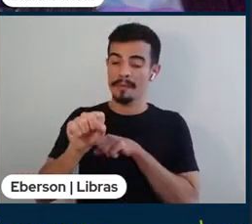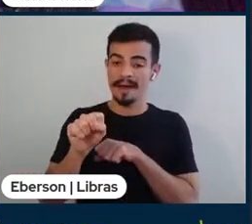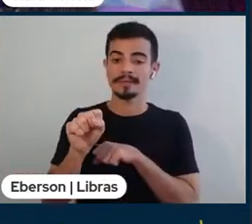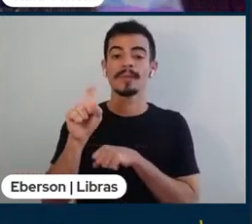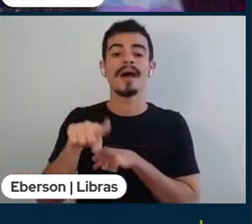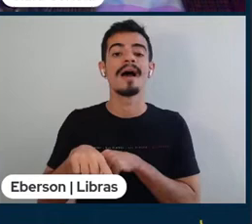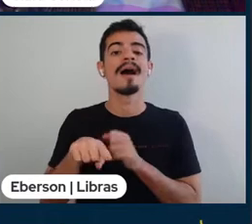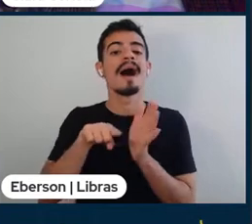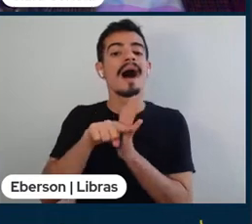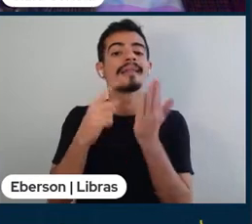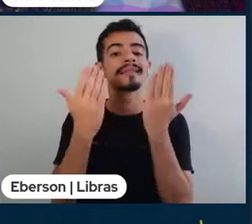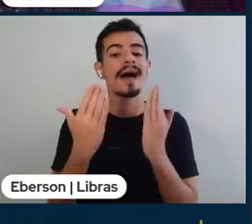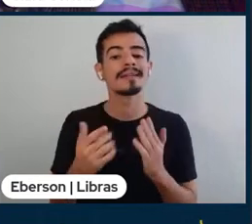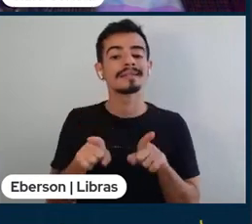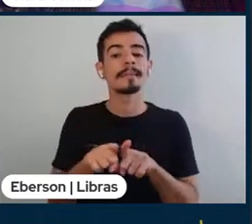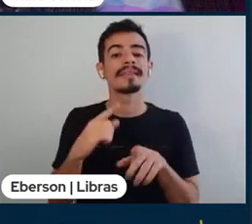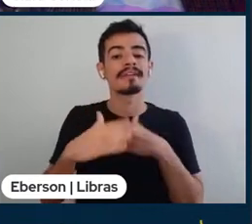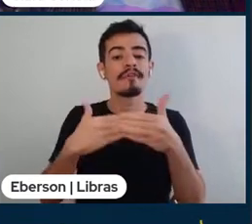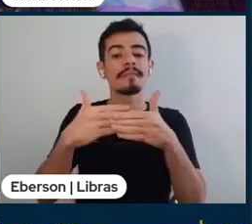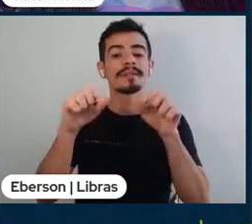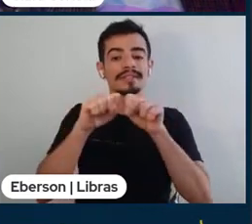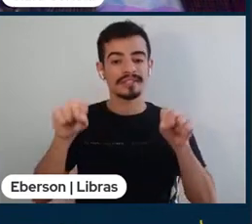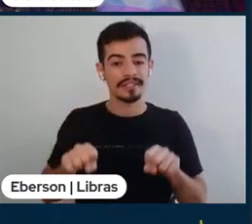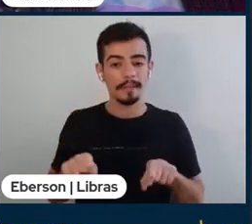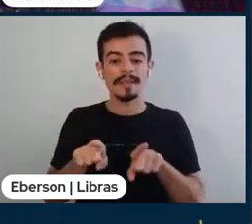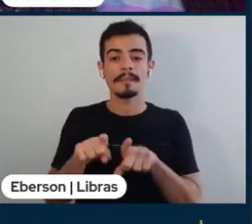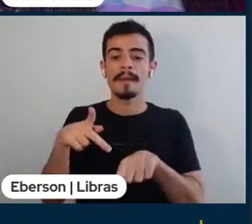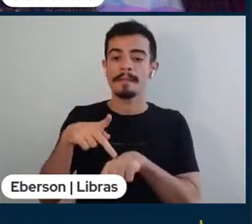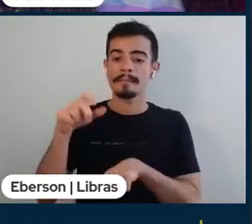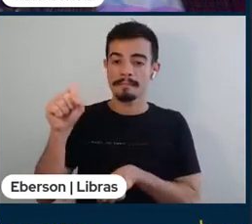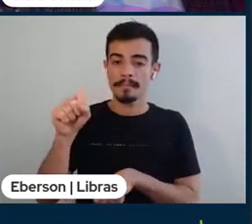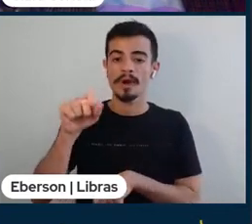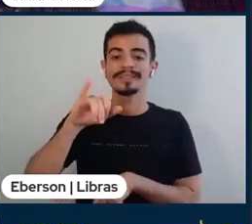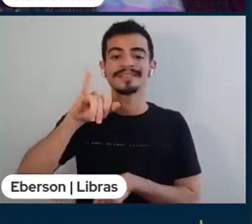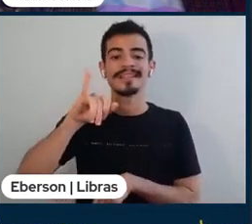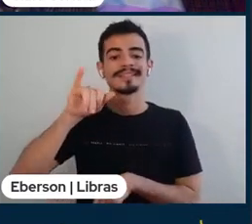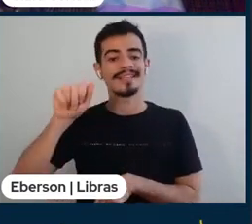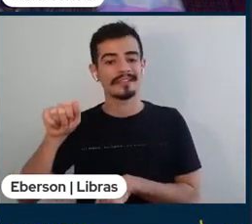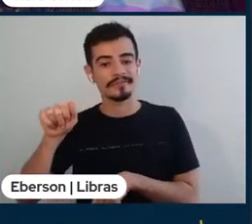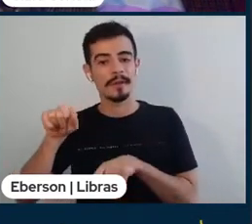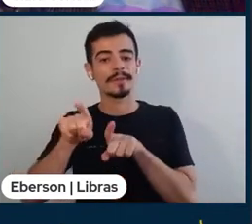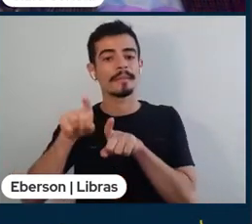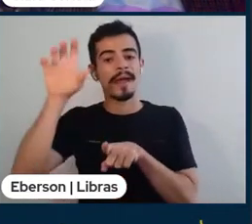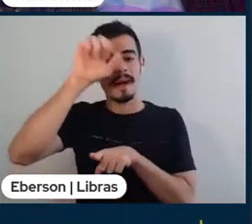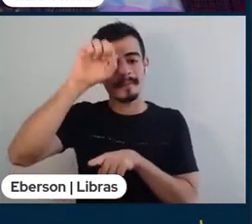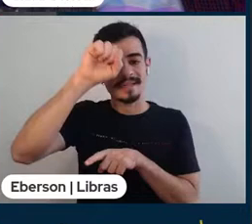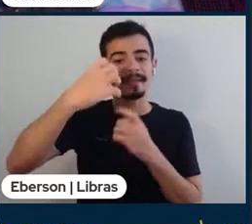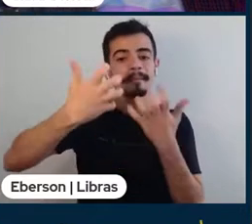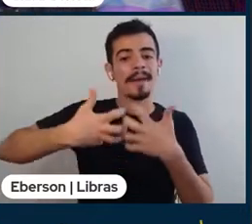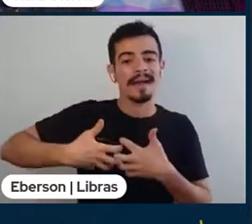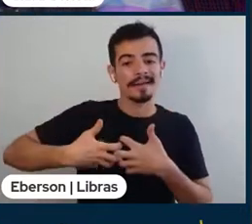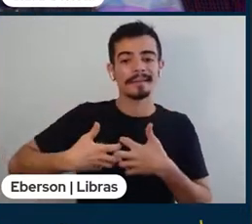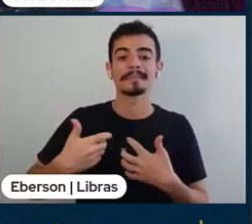uma pós-graduação em inteligência artificial e aprendizado de máquina. E você, Léo, conta aí pra gente.